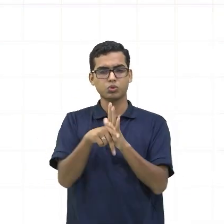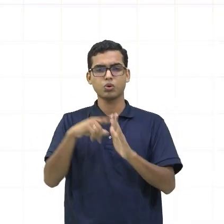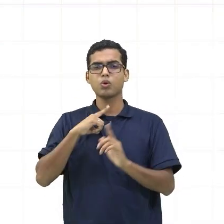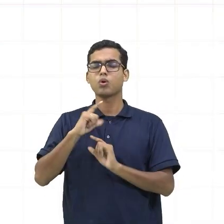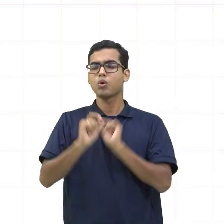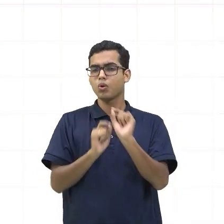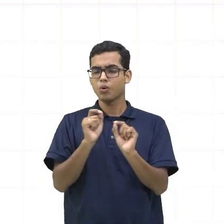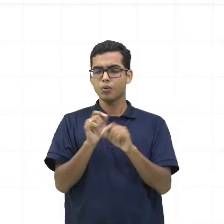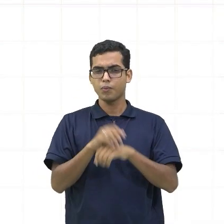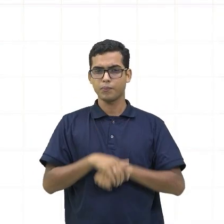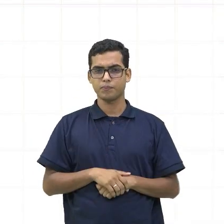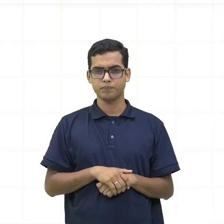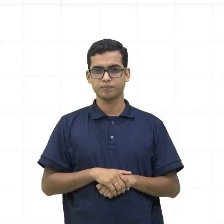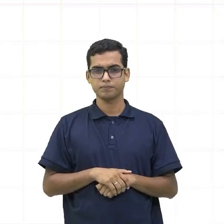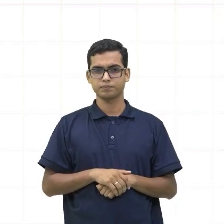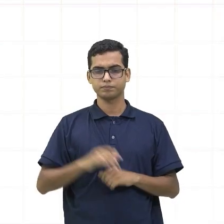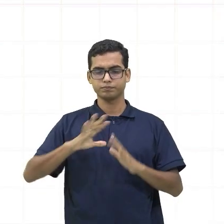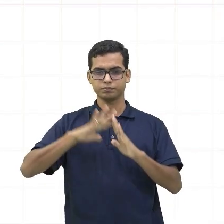de